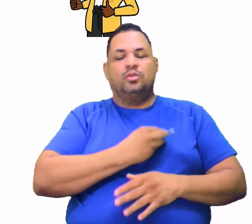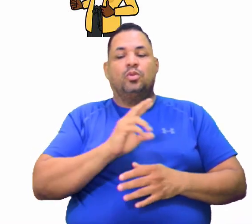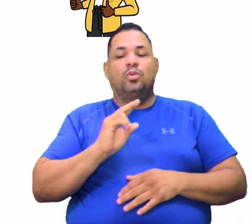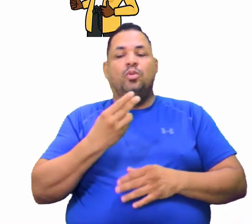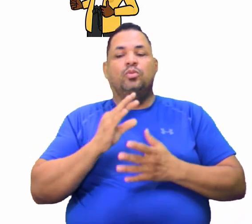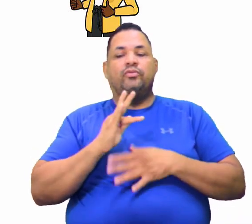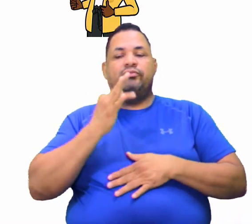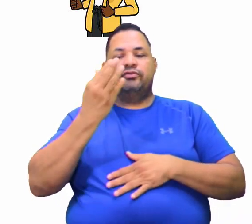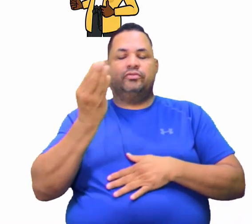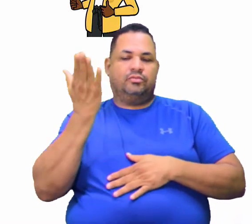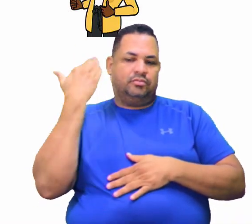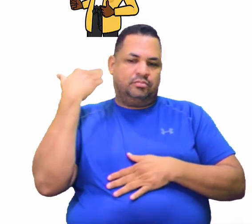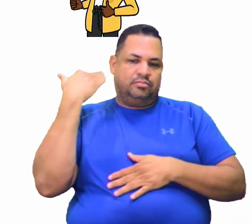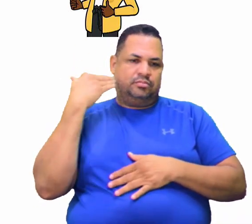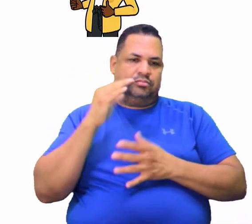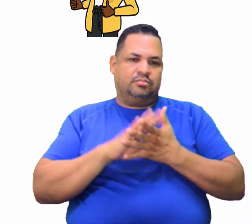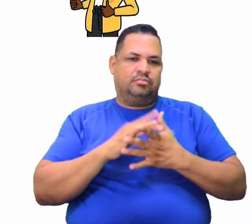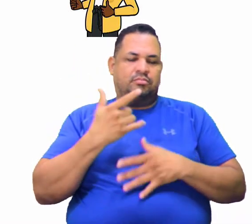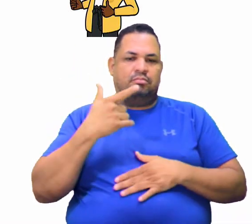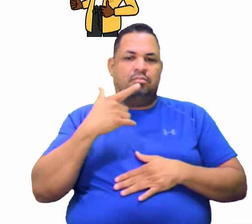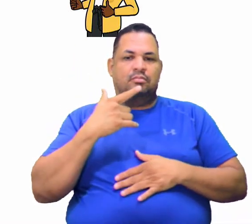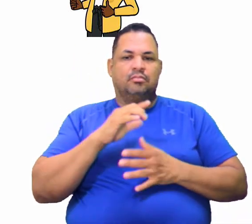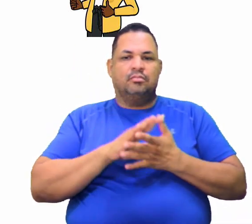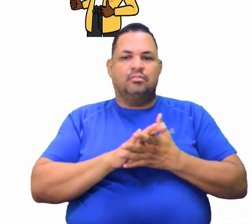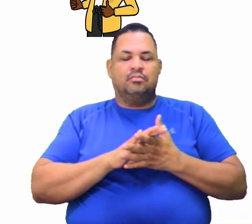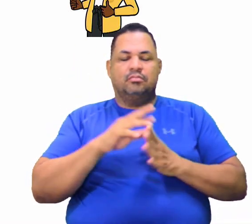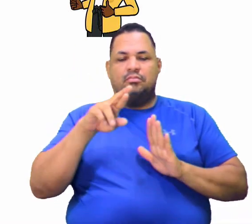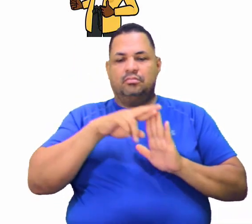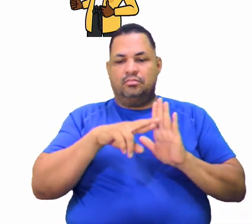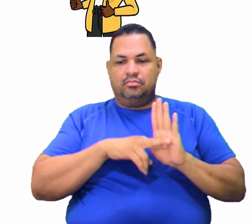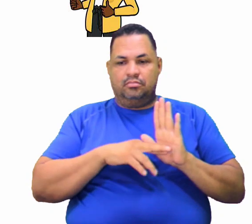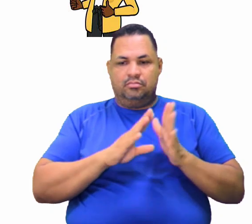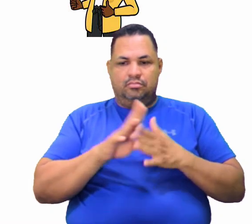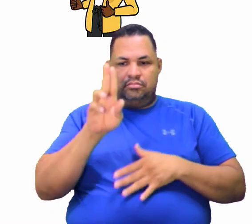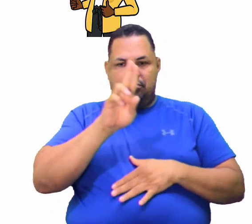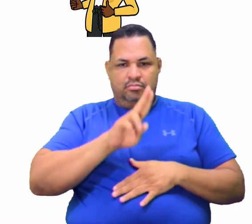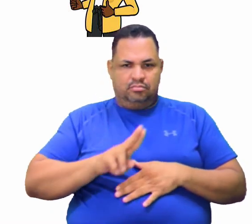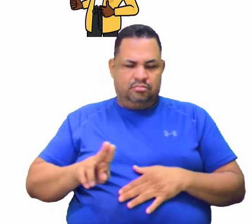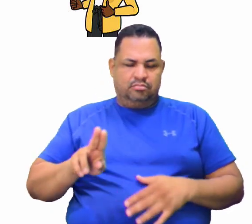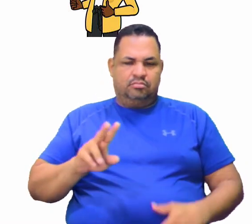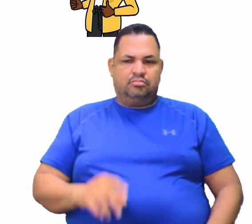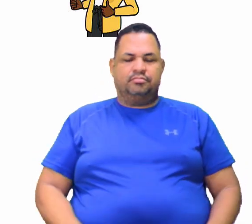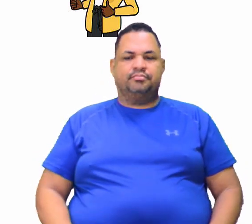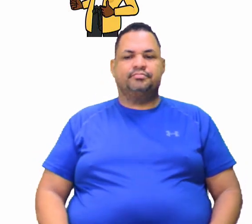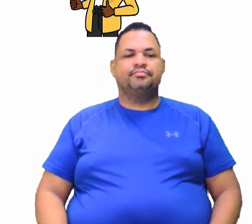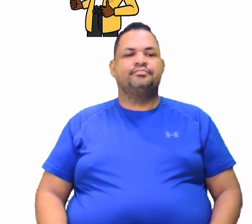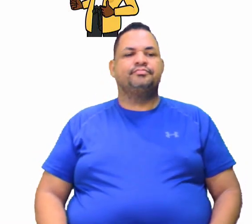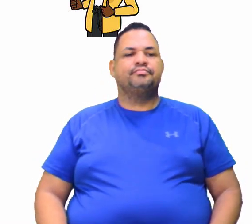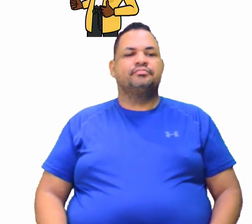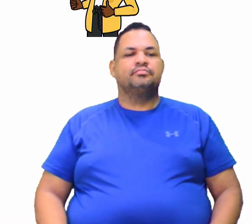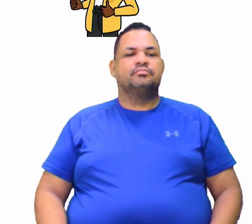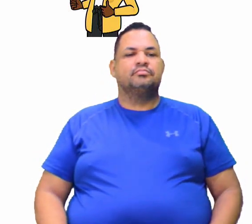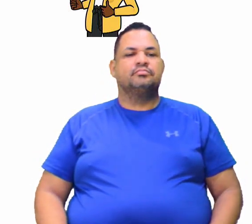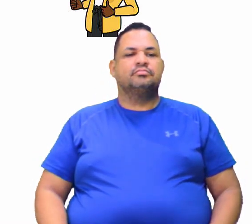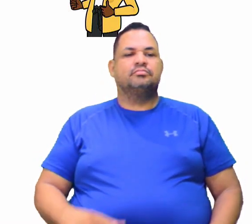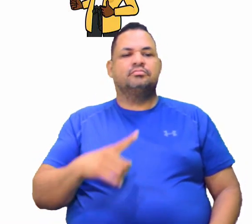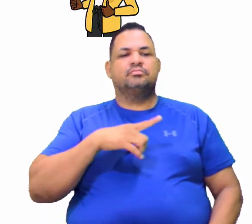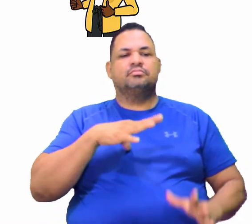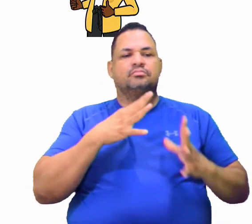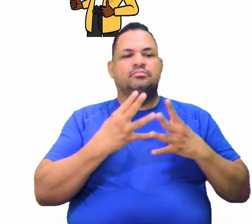futuro do pretérito, se não houver nenhuma outra regra em vigor. Então, nós temos